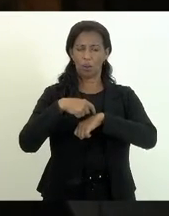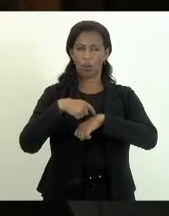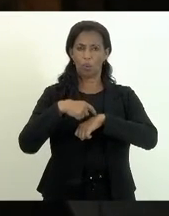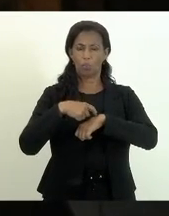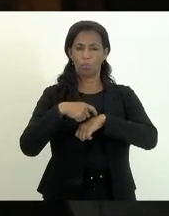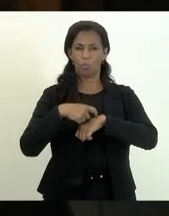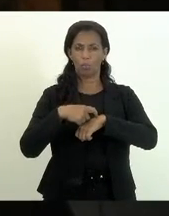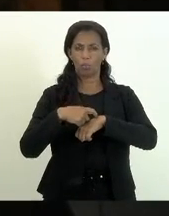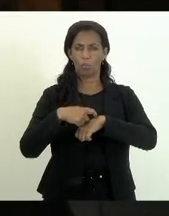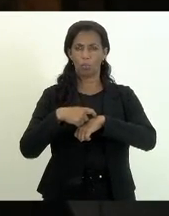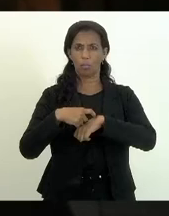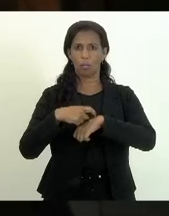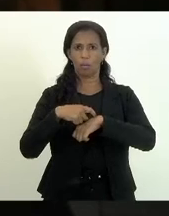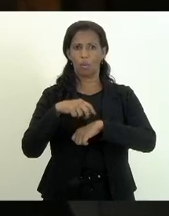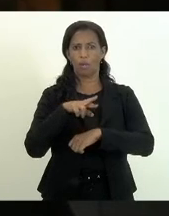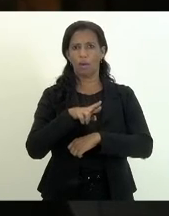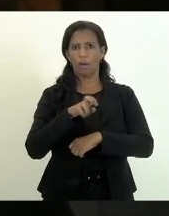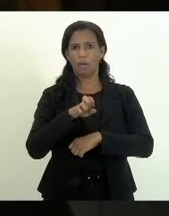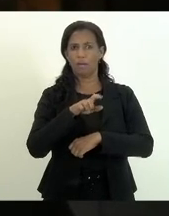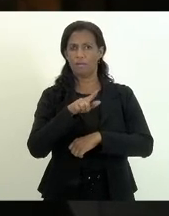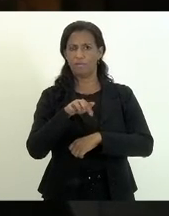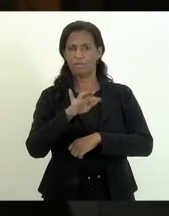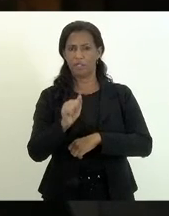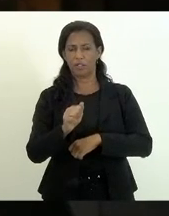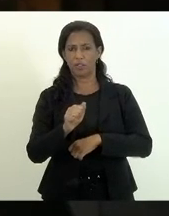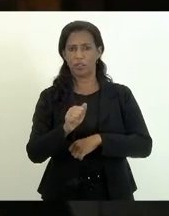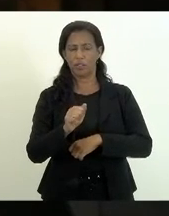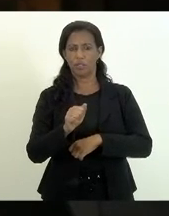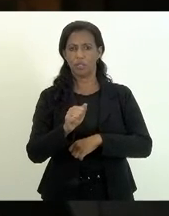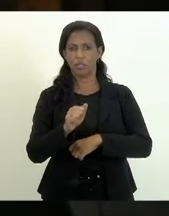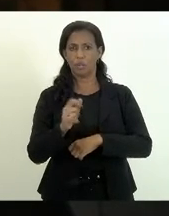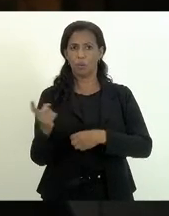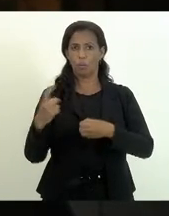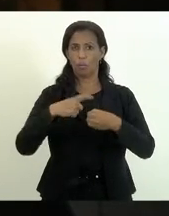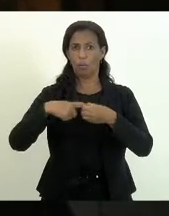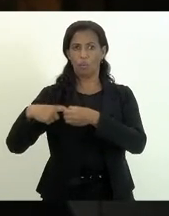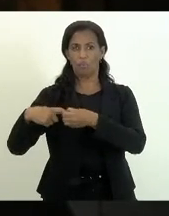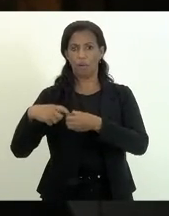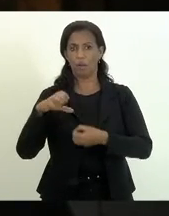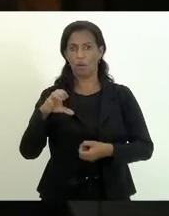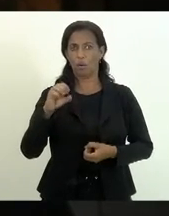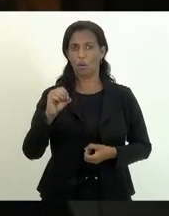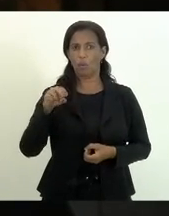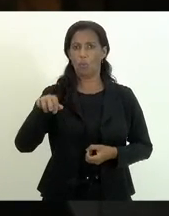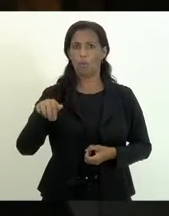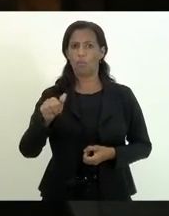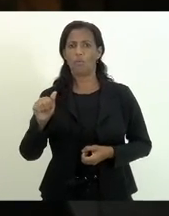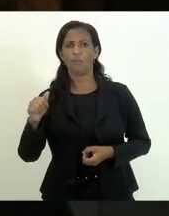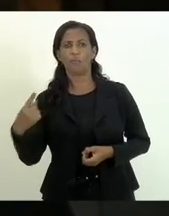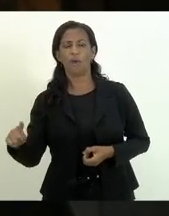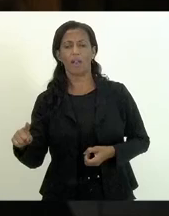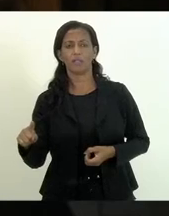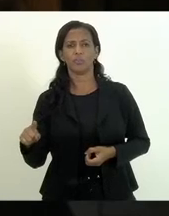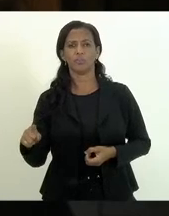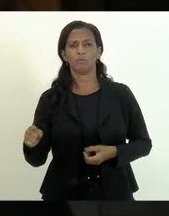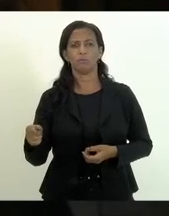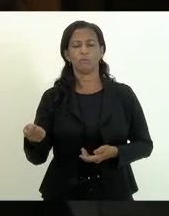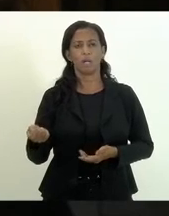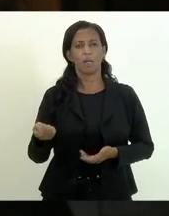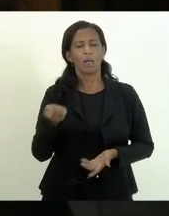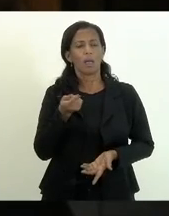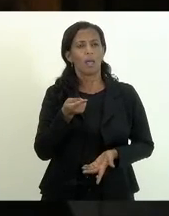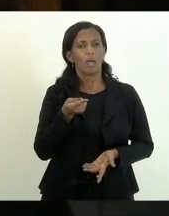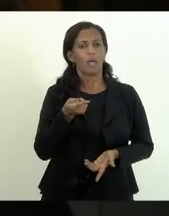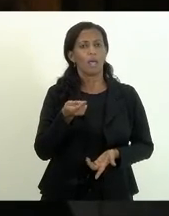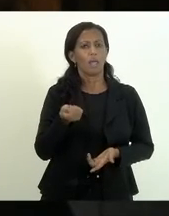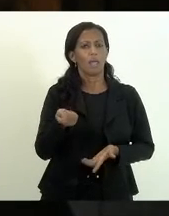é um refinish previsto por convênio confaz o refis refinanciamento da